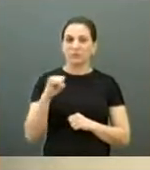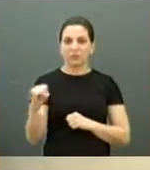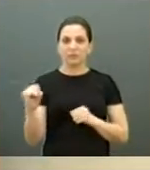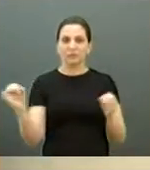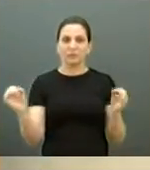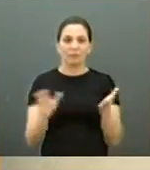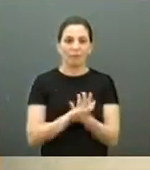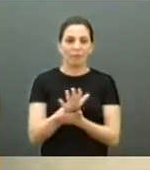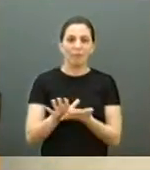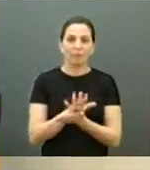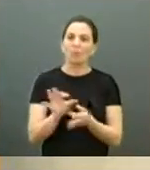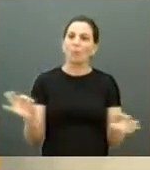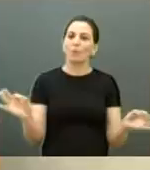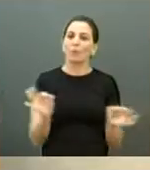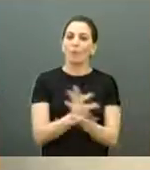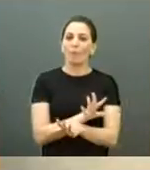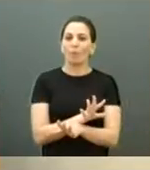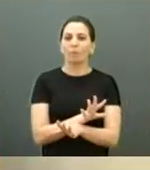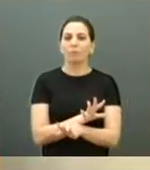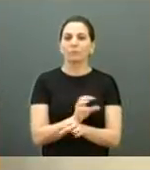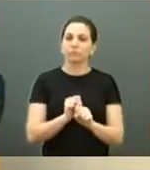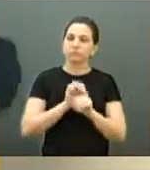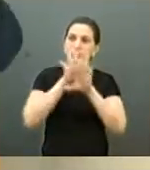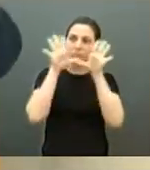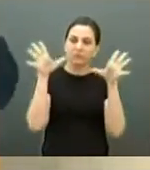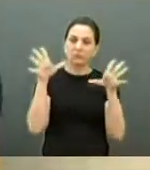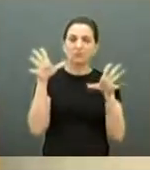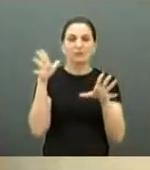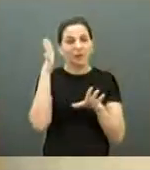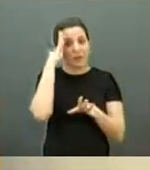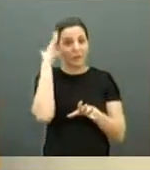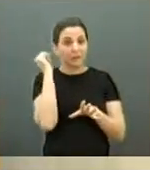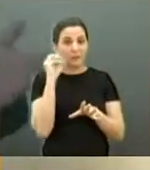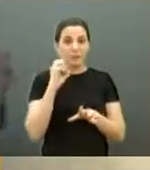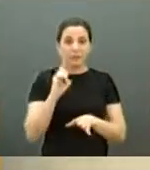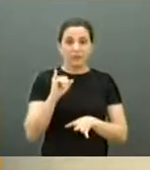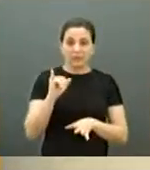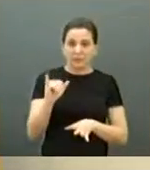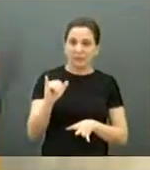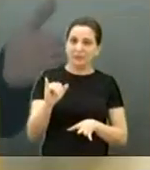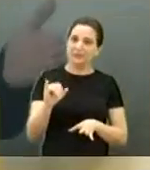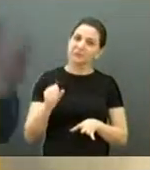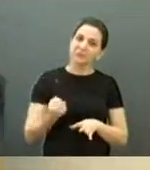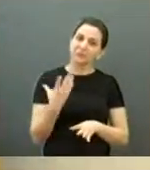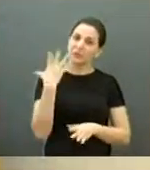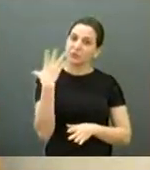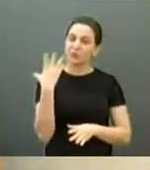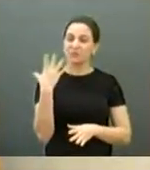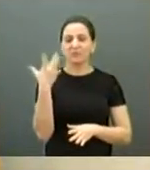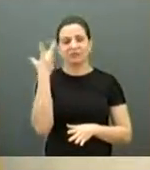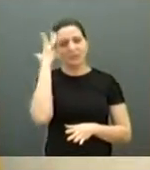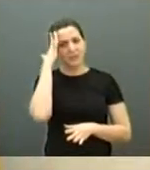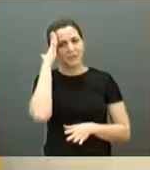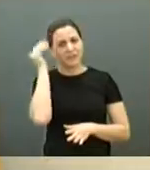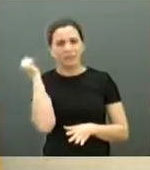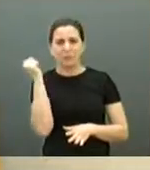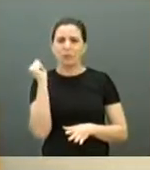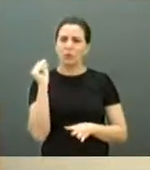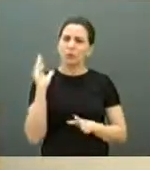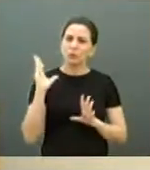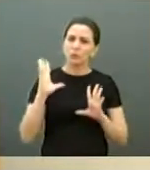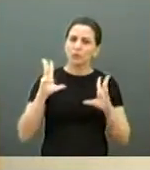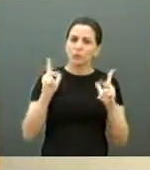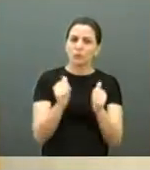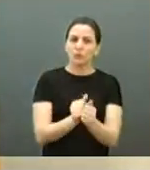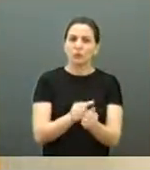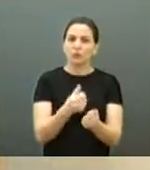ficar esclarecido quem sabe a cei vingue né quem sabe não sei porque todos aí precisa de